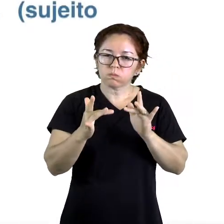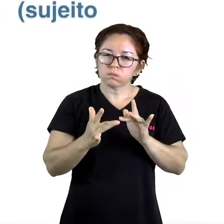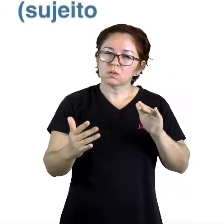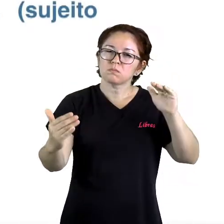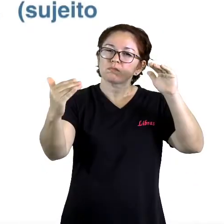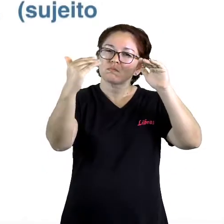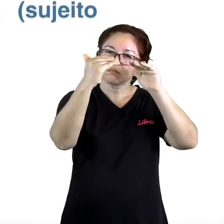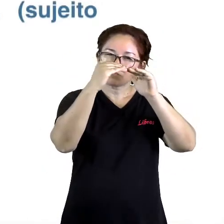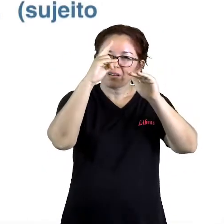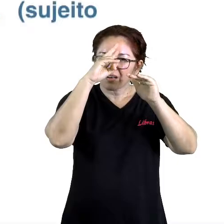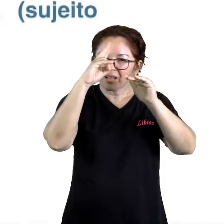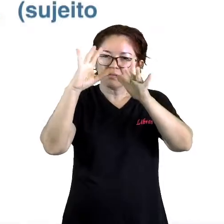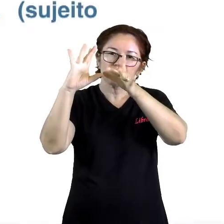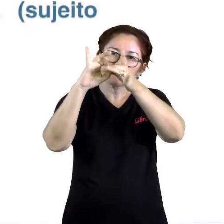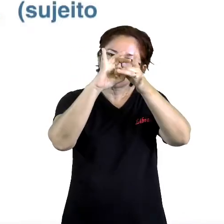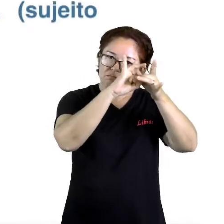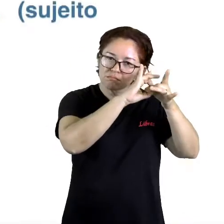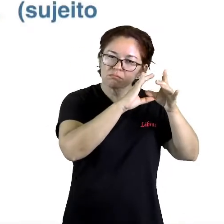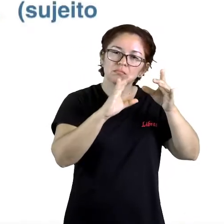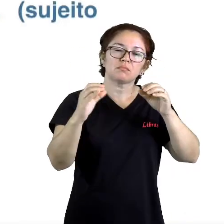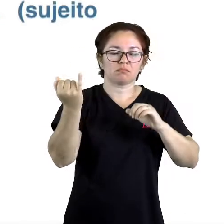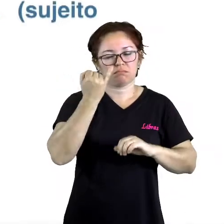de concordância verbal.